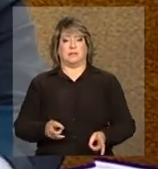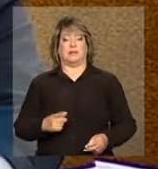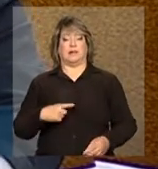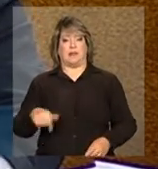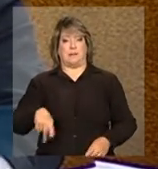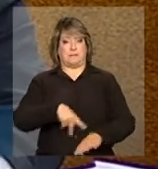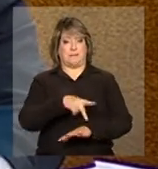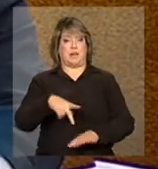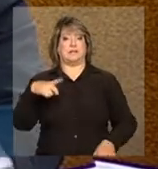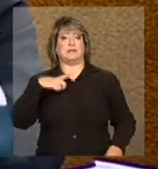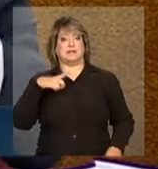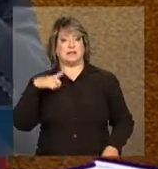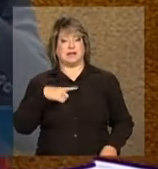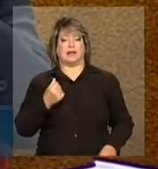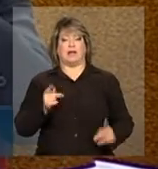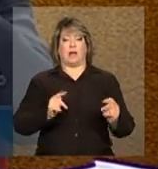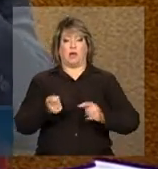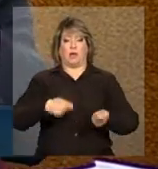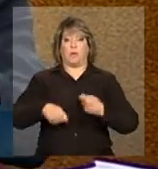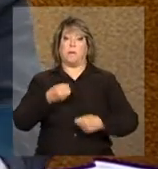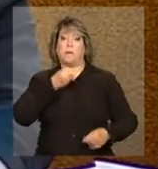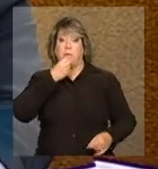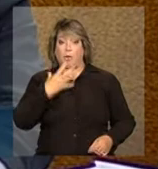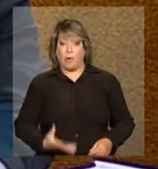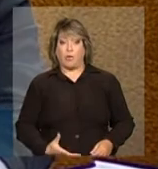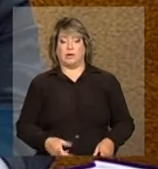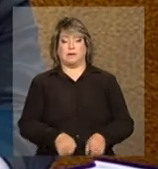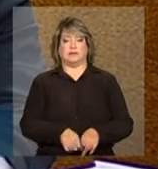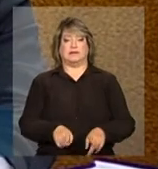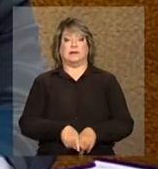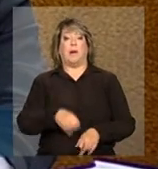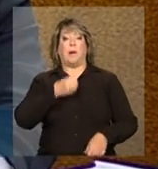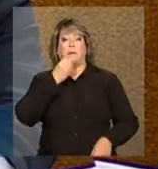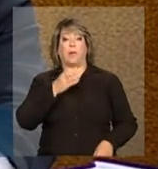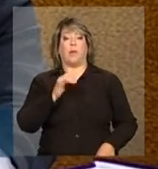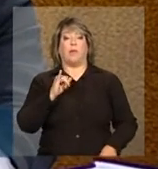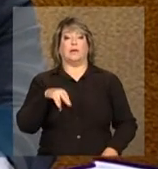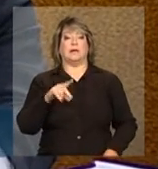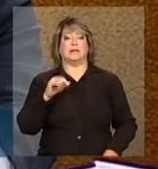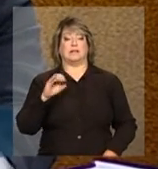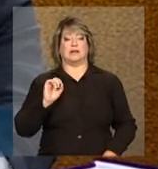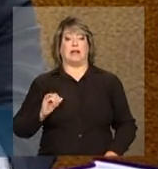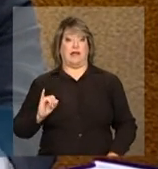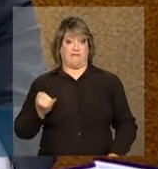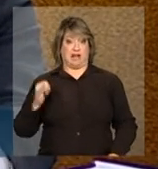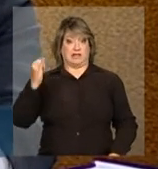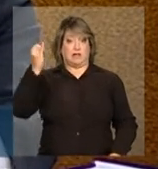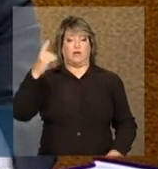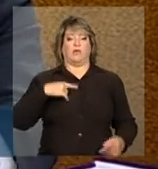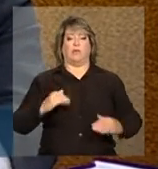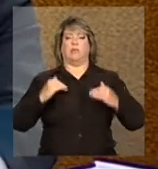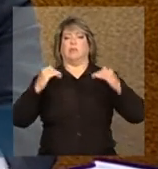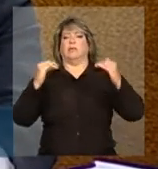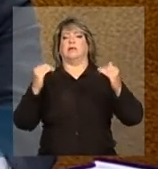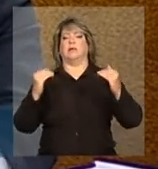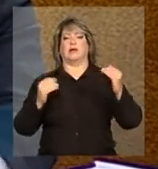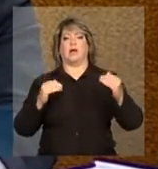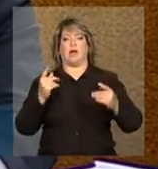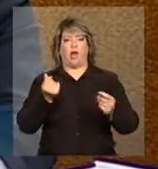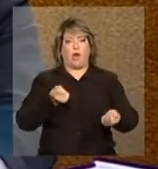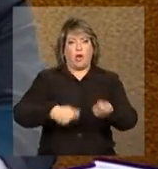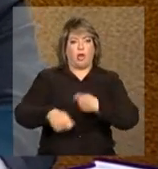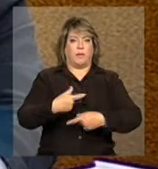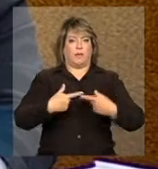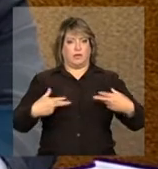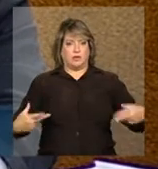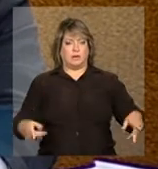tenha uma condição econômica boa, bons índices de inflação, crescimento econômico, enfim, um conjunto